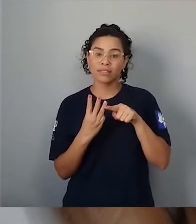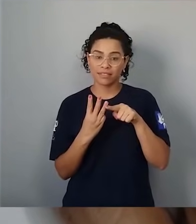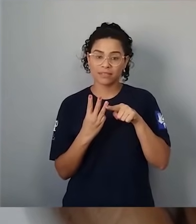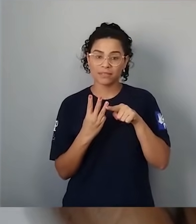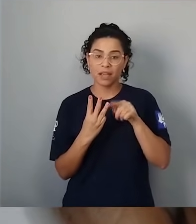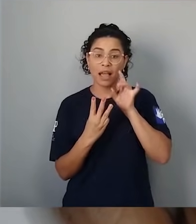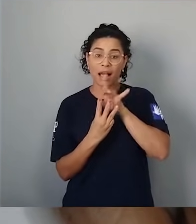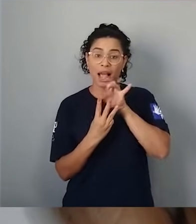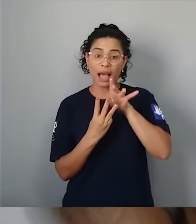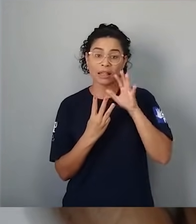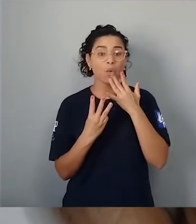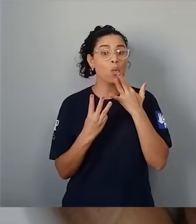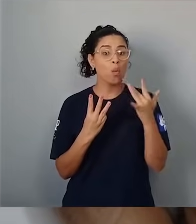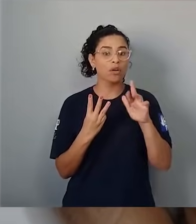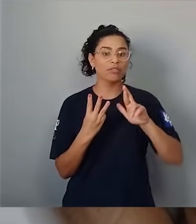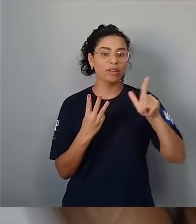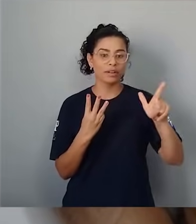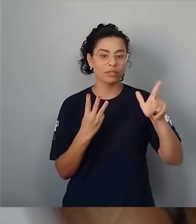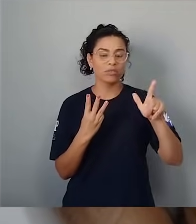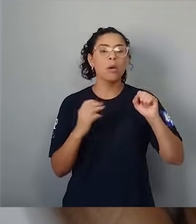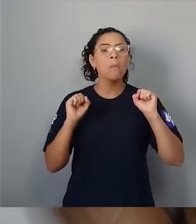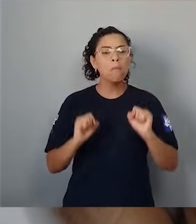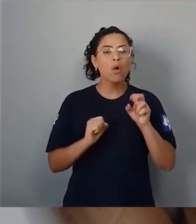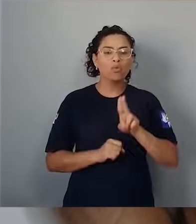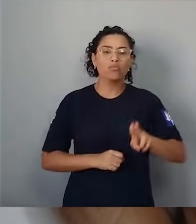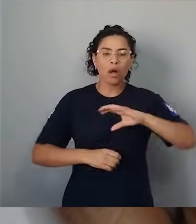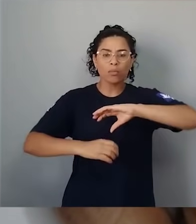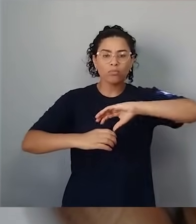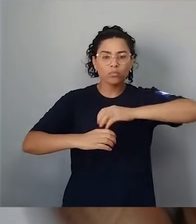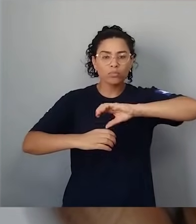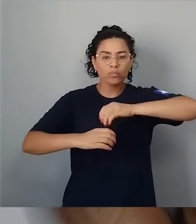cor. Você pode usar a tampinha como molde.